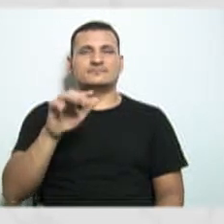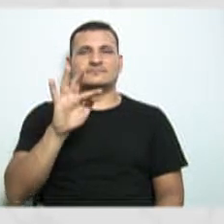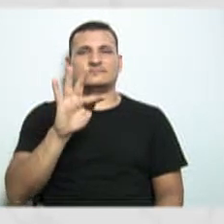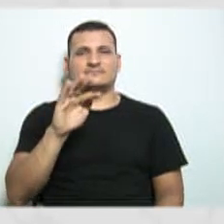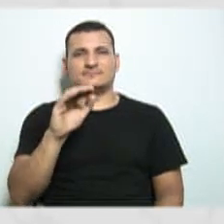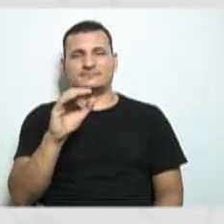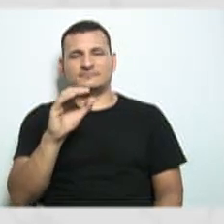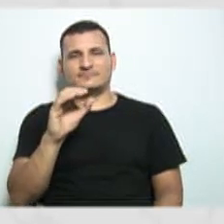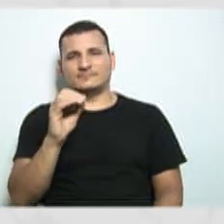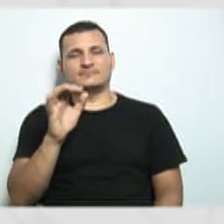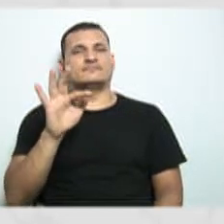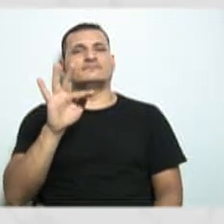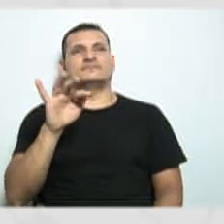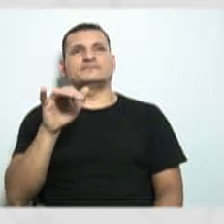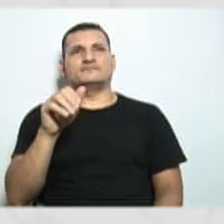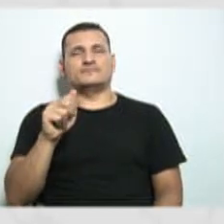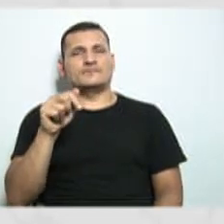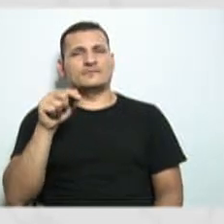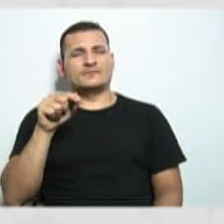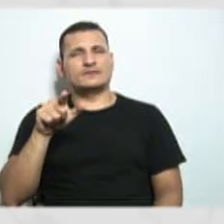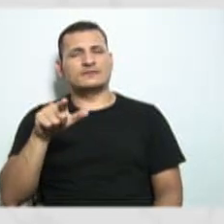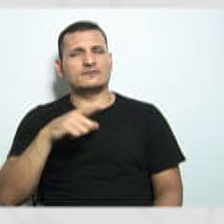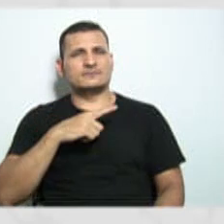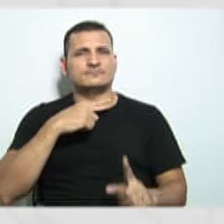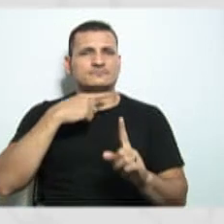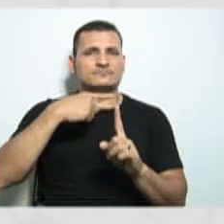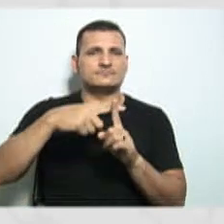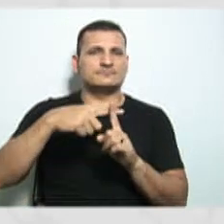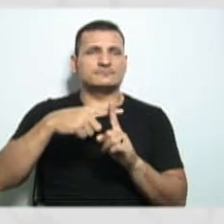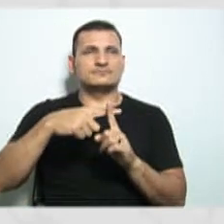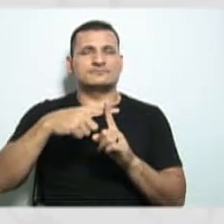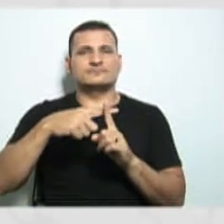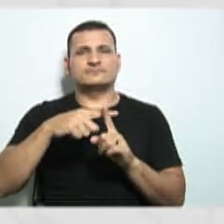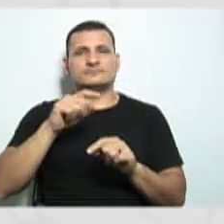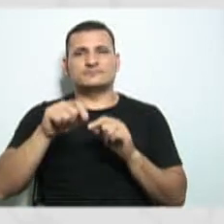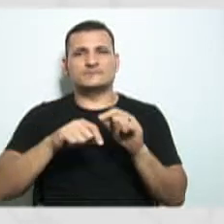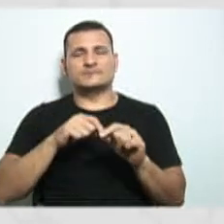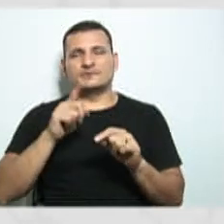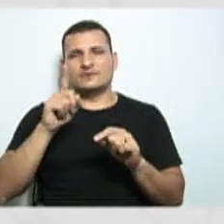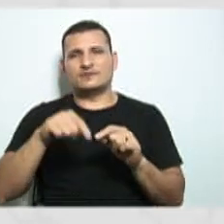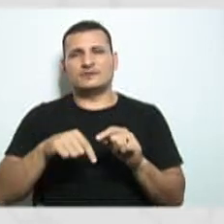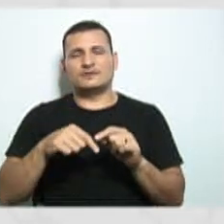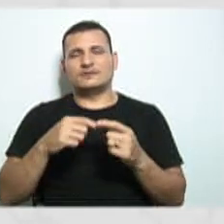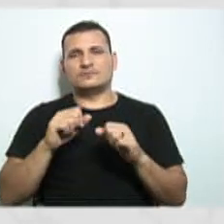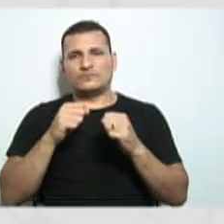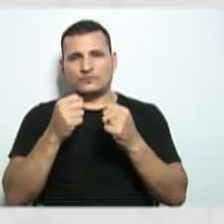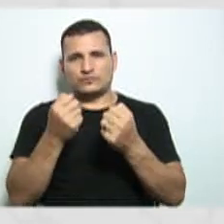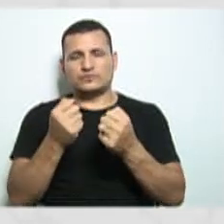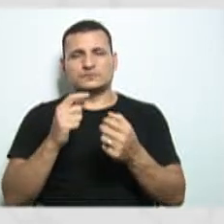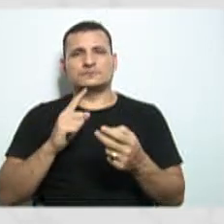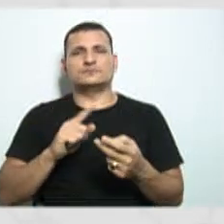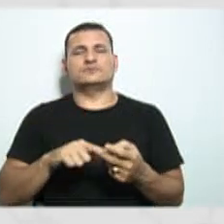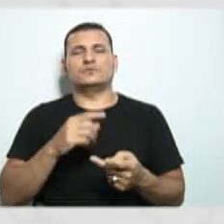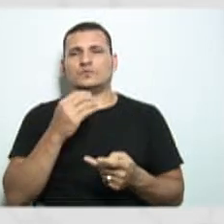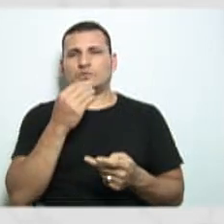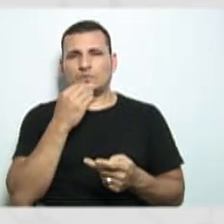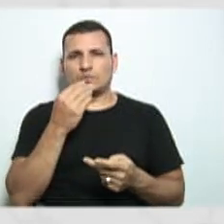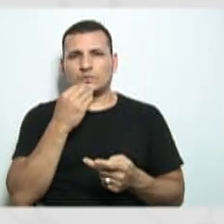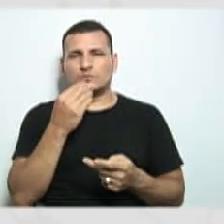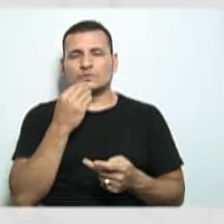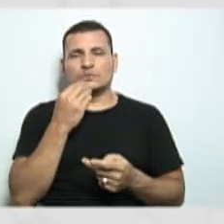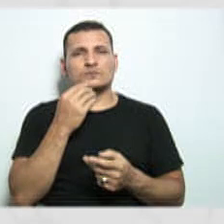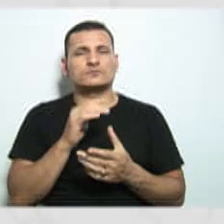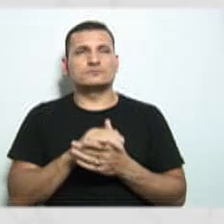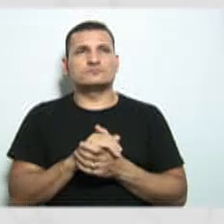Olha aqui, ó. Essa fofa, ela tem os fatores positivos, né, que são as forças e as oportunidades, que é aquilo, né, que